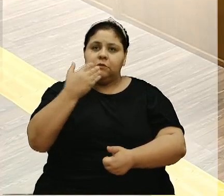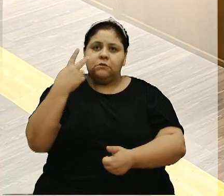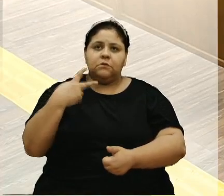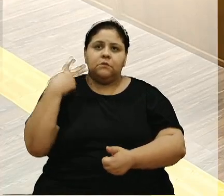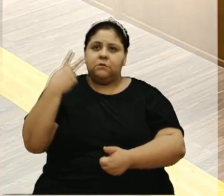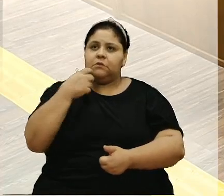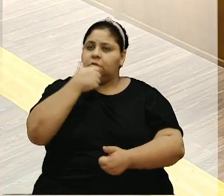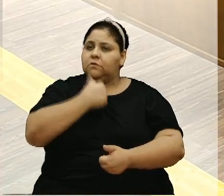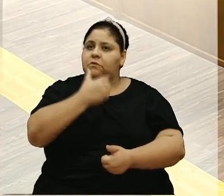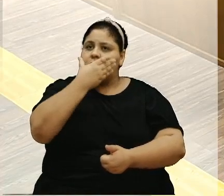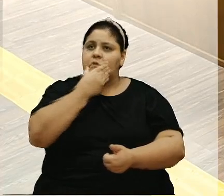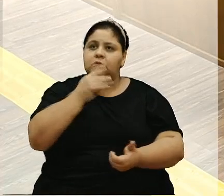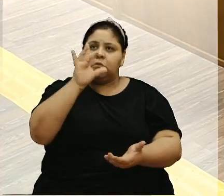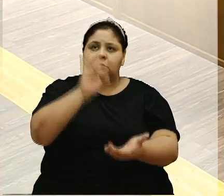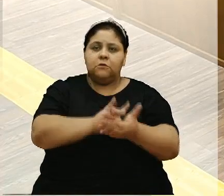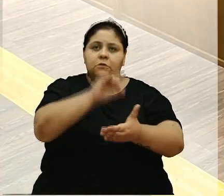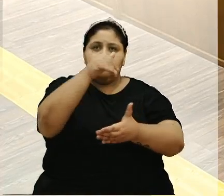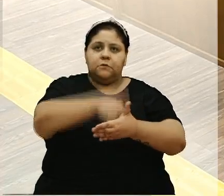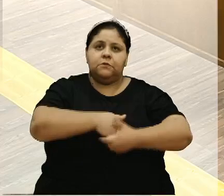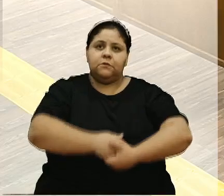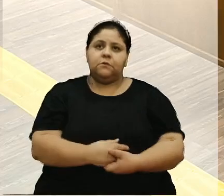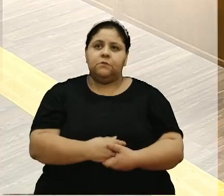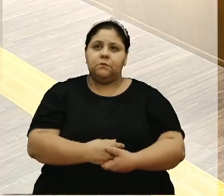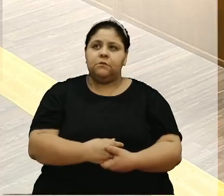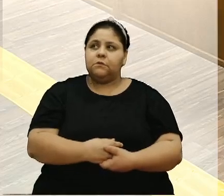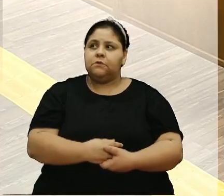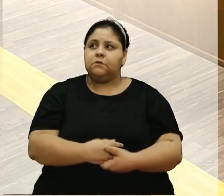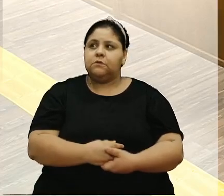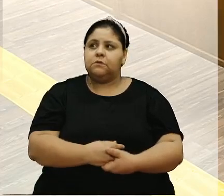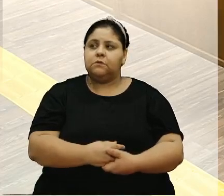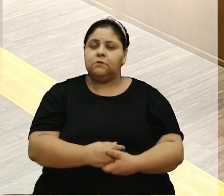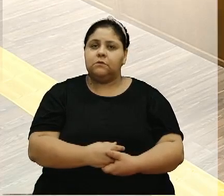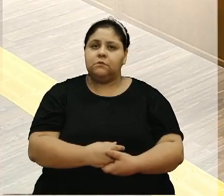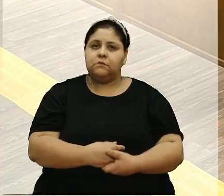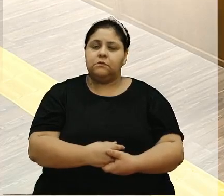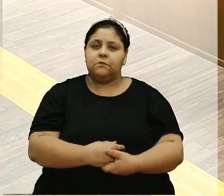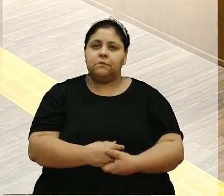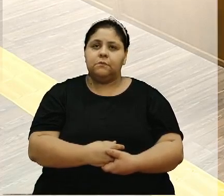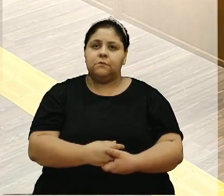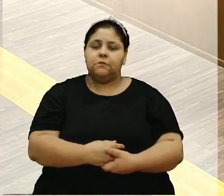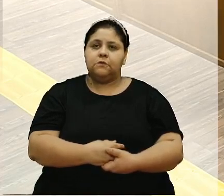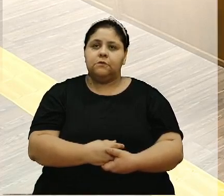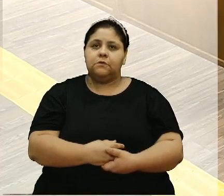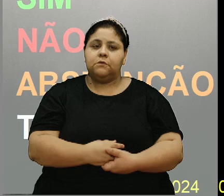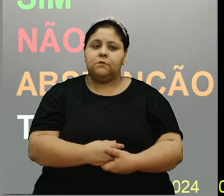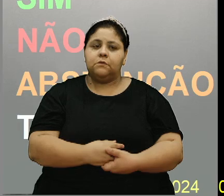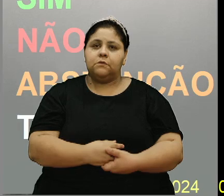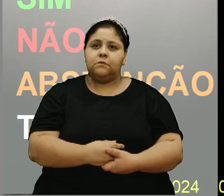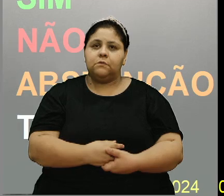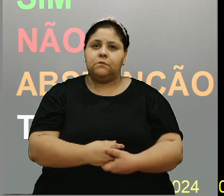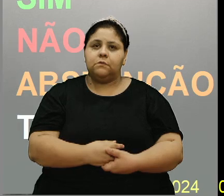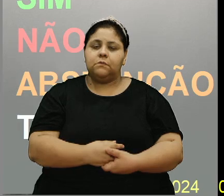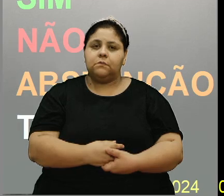Solicito às vereadoras e vereadores que registrem os seus votos.